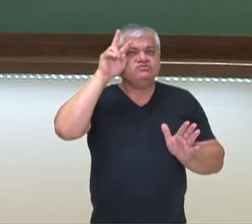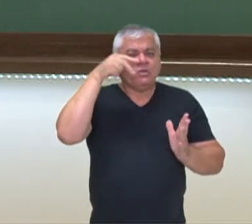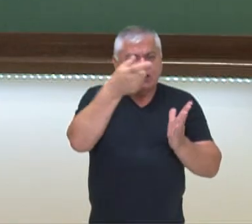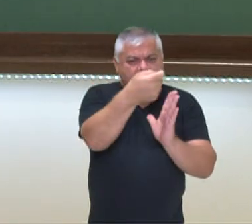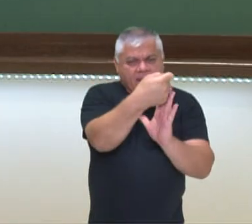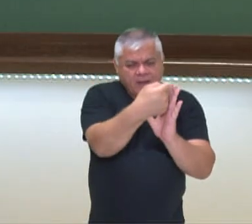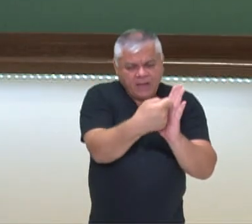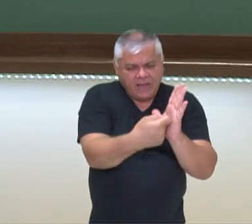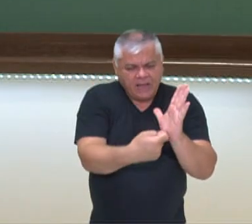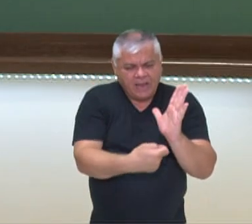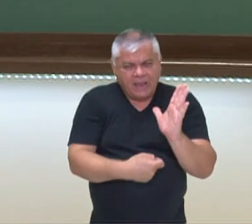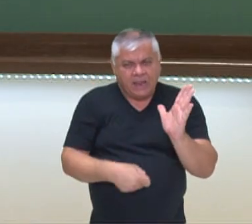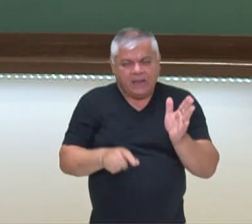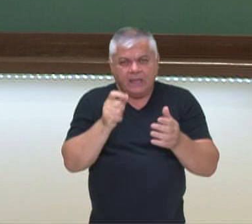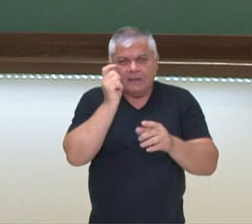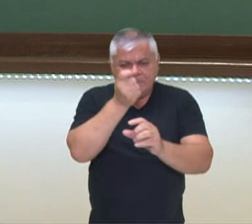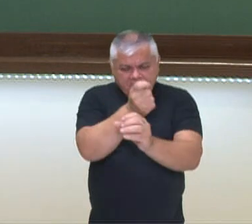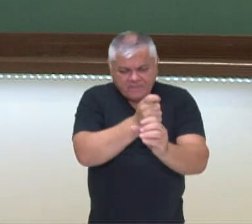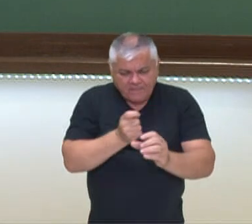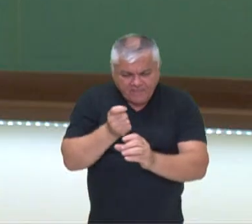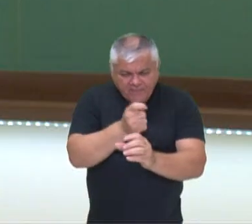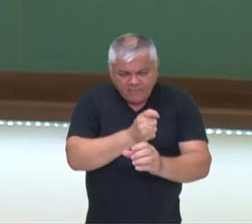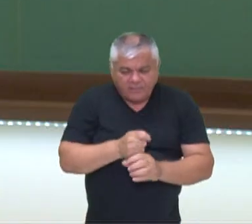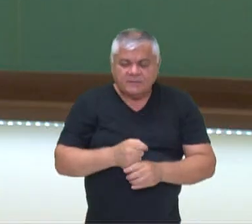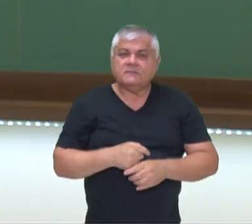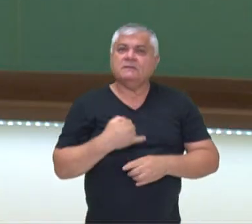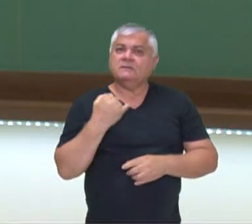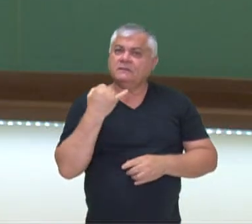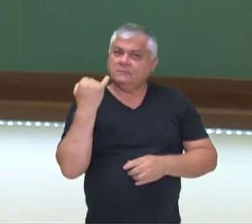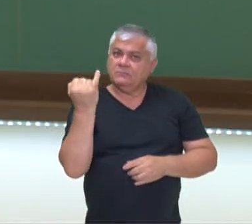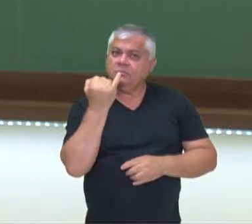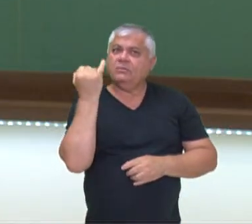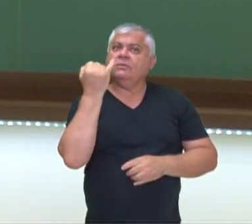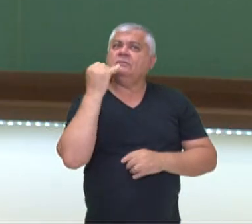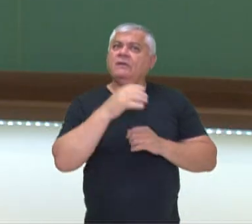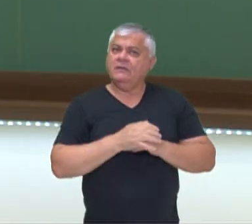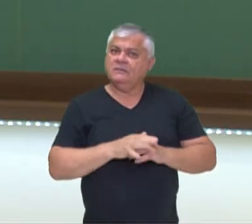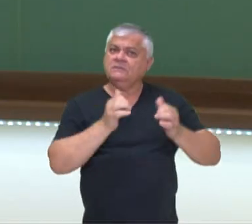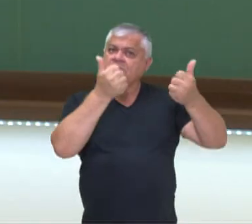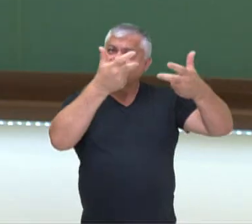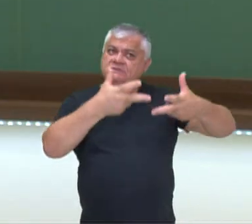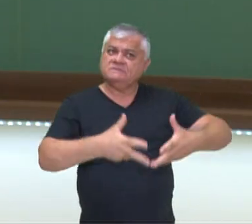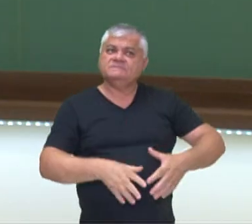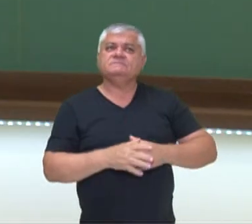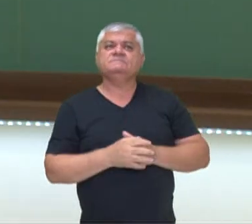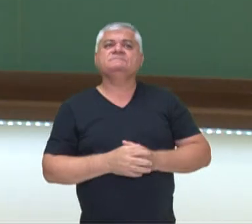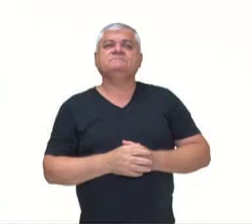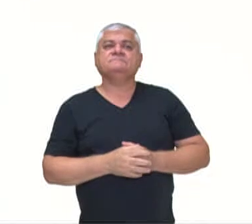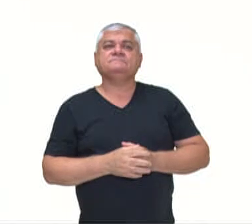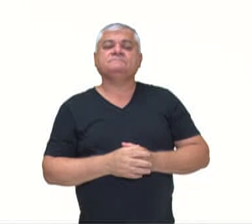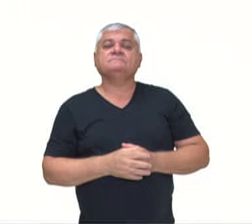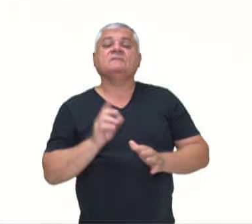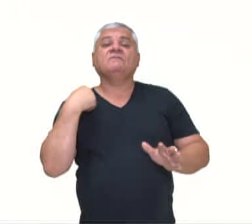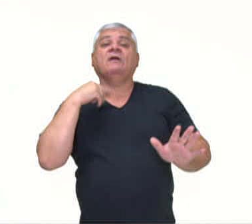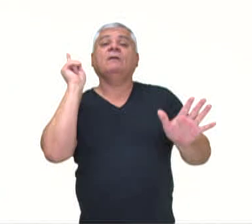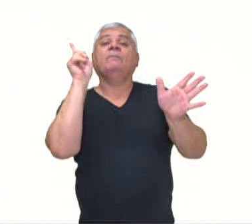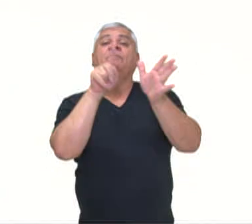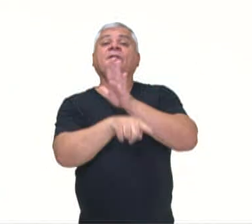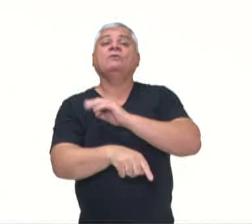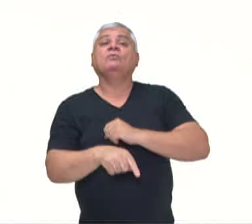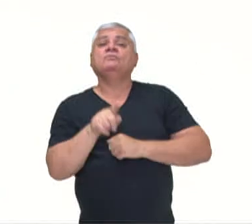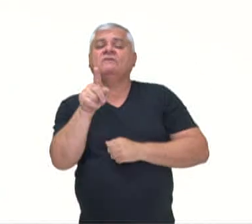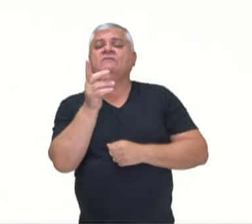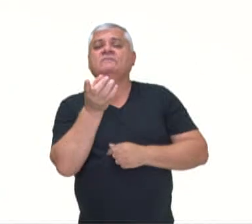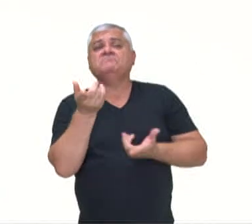essa pessoa era importante. Olha que interessante eles descreverem bem os seus mortos. E vamos para a pergunta final. Você